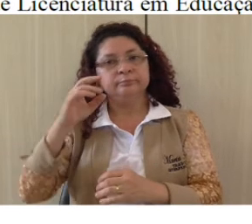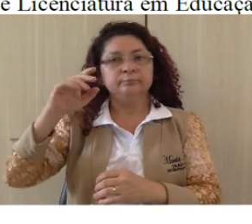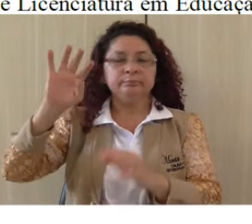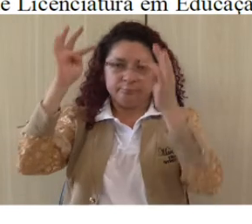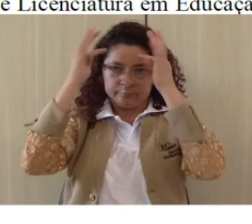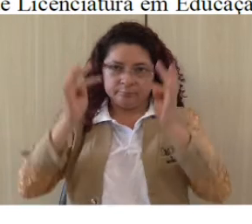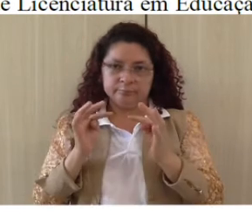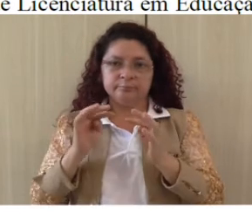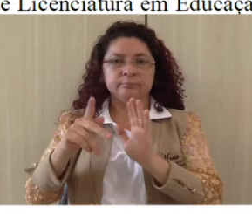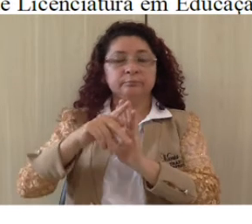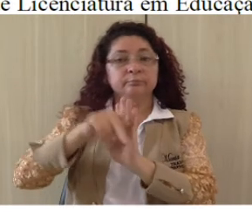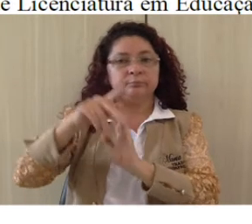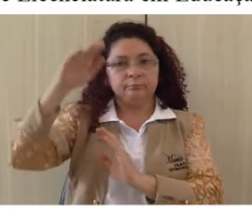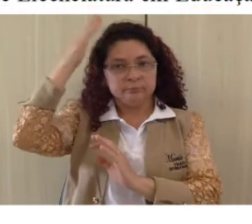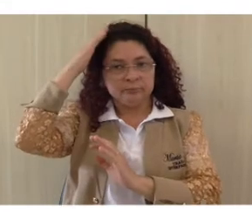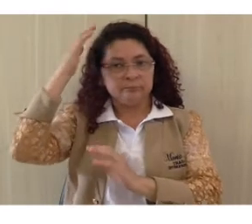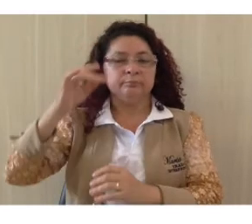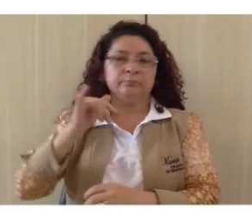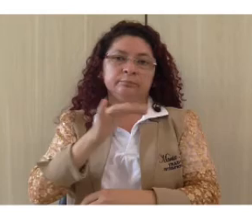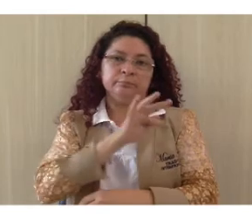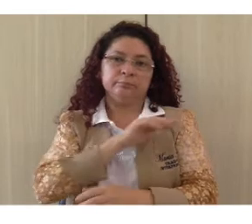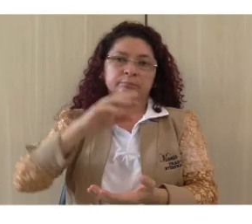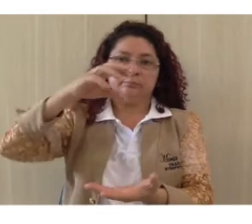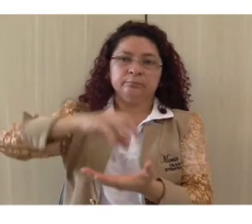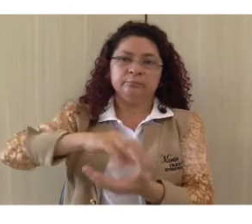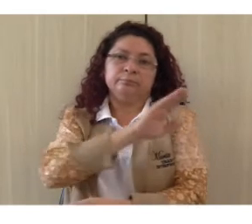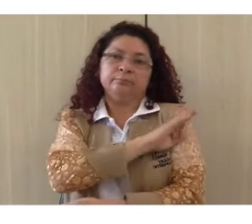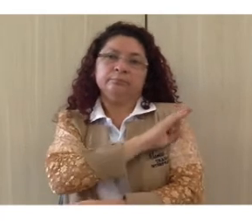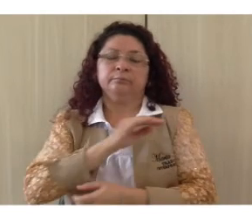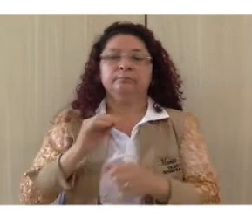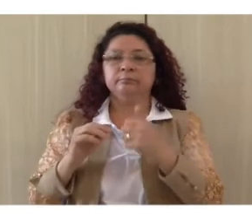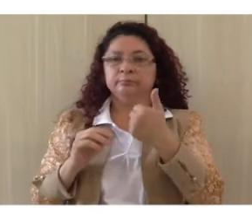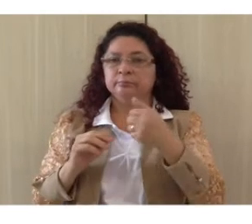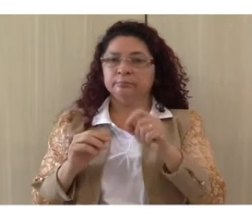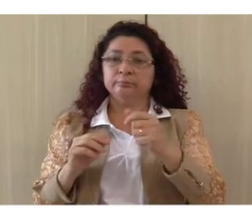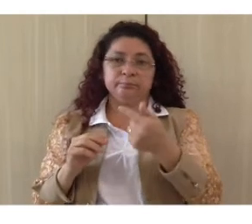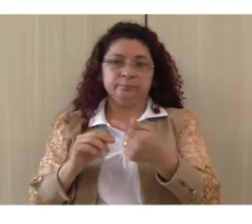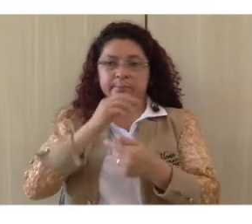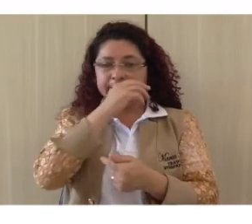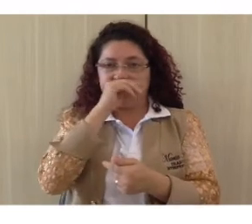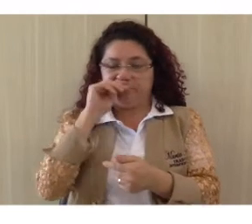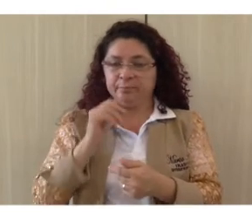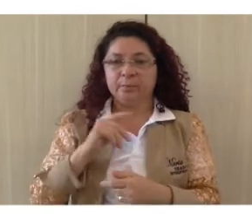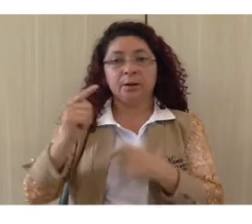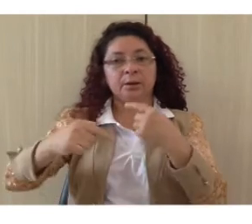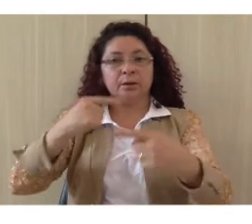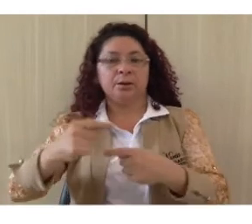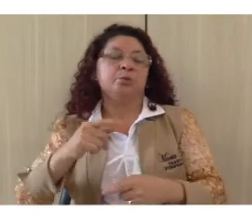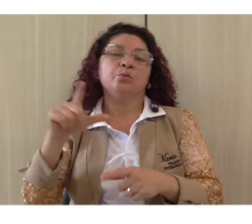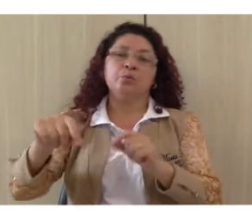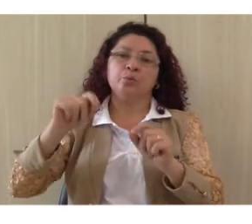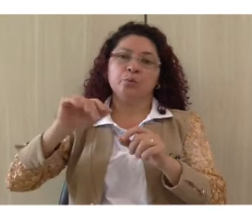Pará, IFPA, Campus Bragança. Item 1.7. Após processo